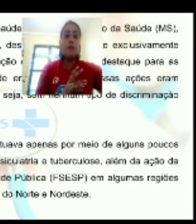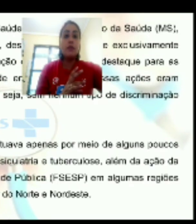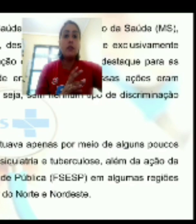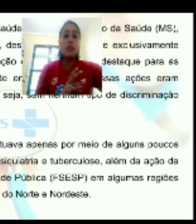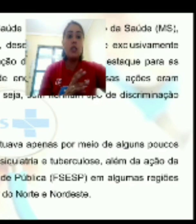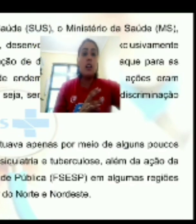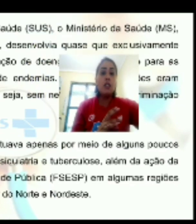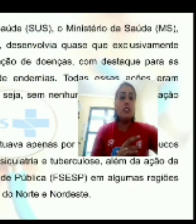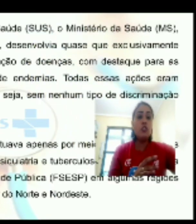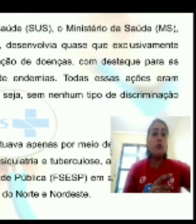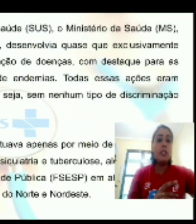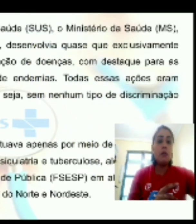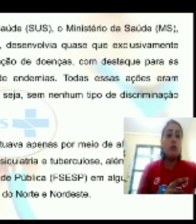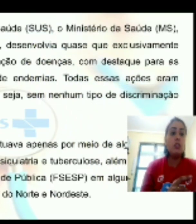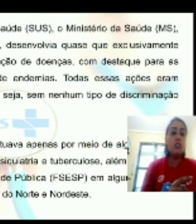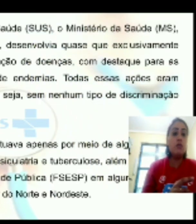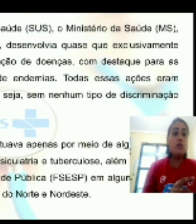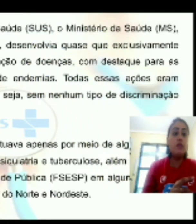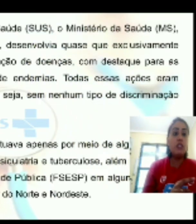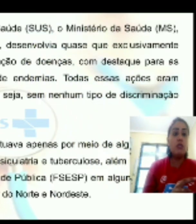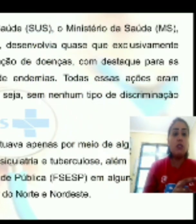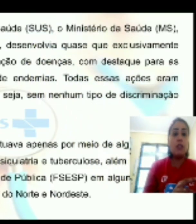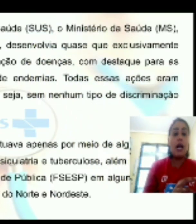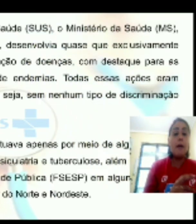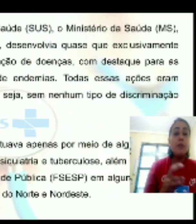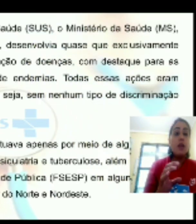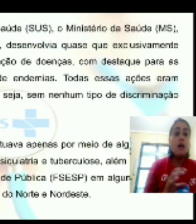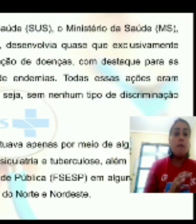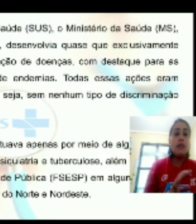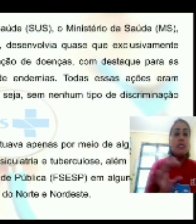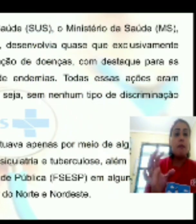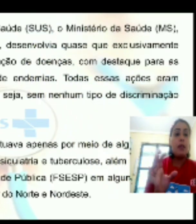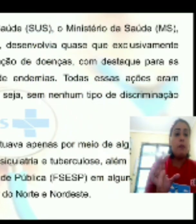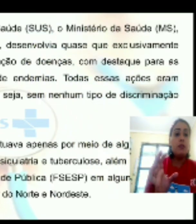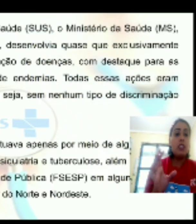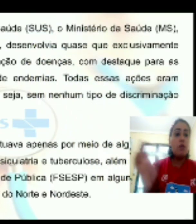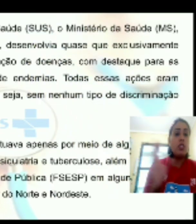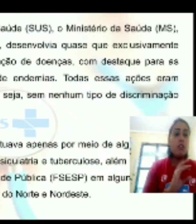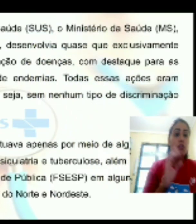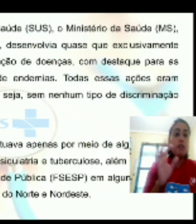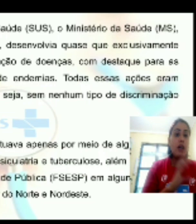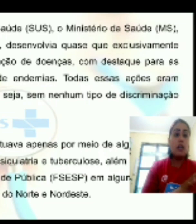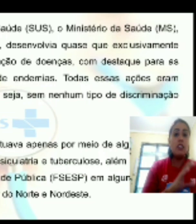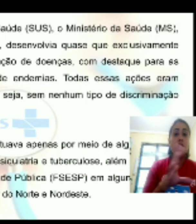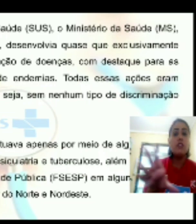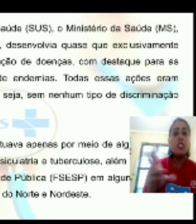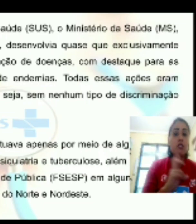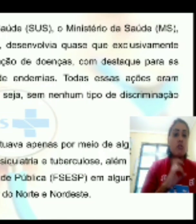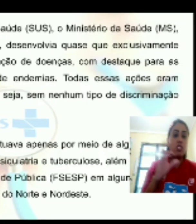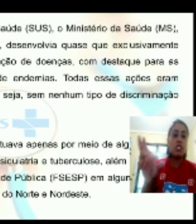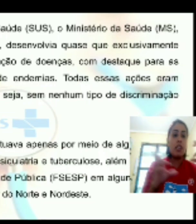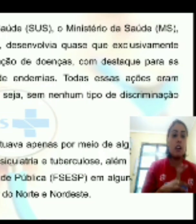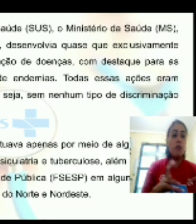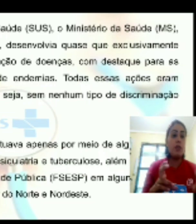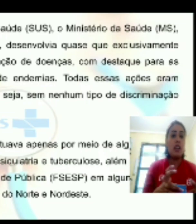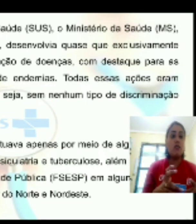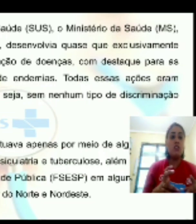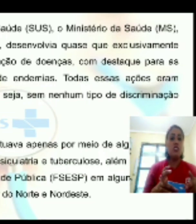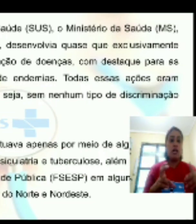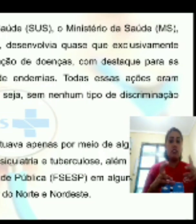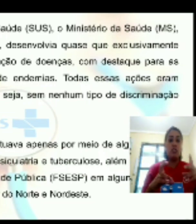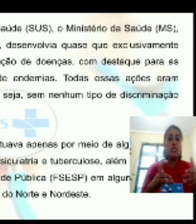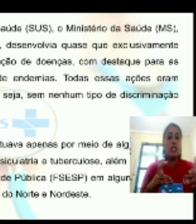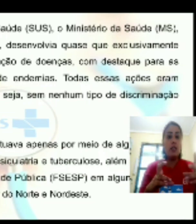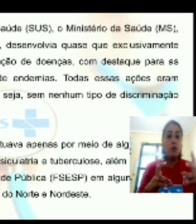pouquinho. Desculpa estar mudando o vídeo de lugar, mas é para poder o que eu tô falando vocês conseguirem acompanhar